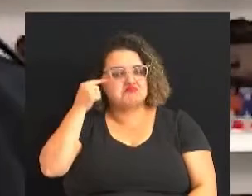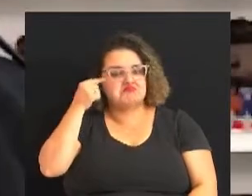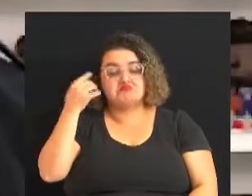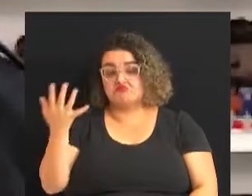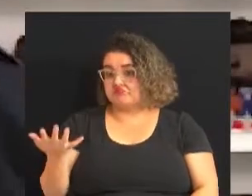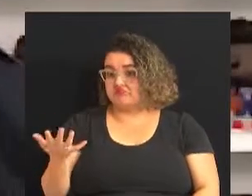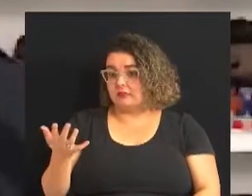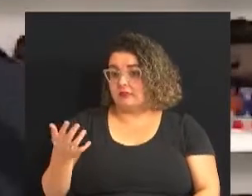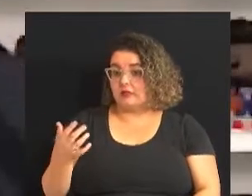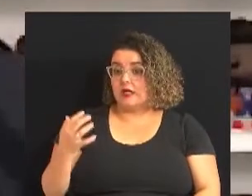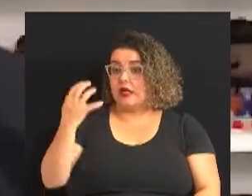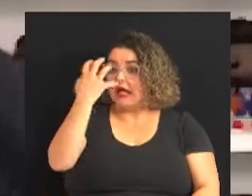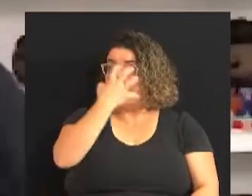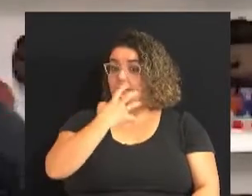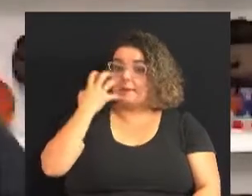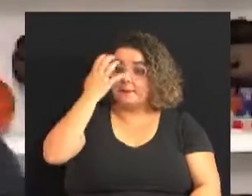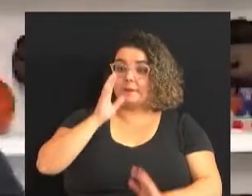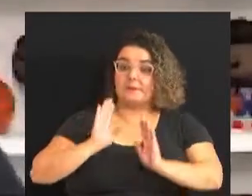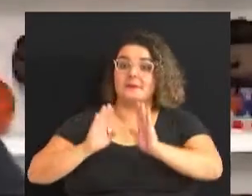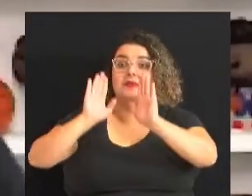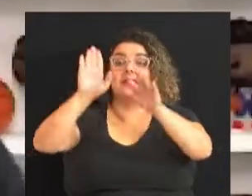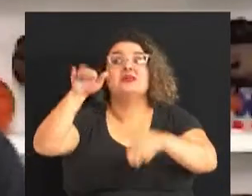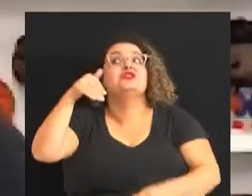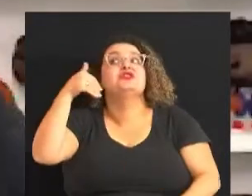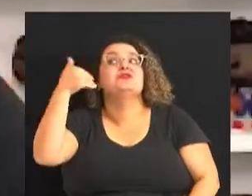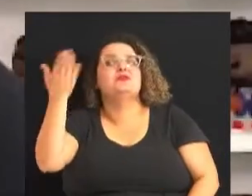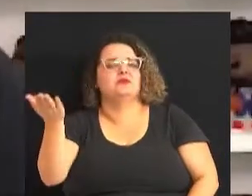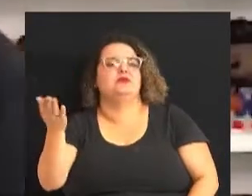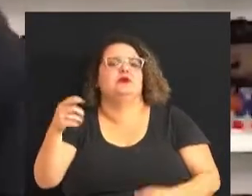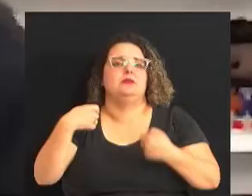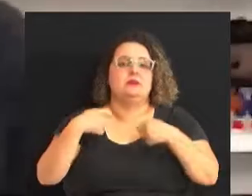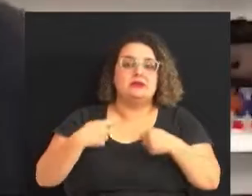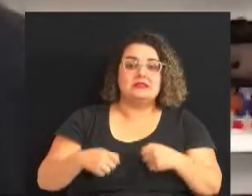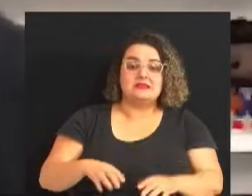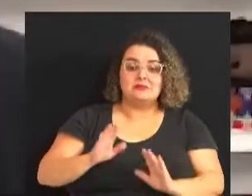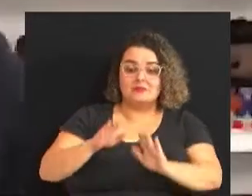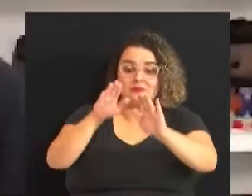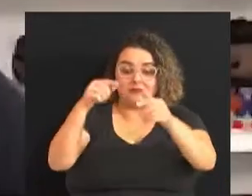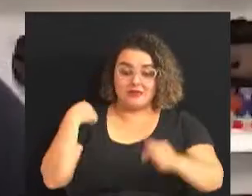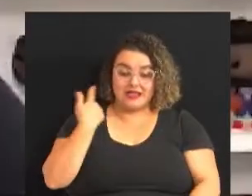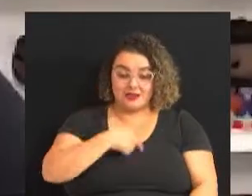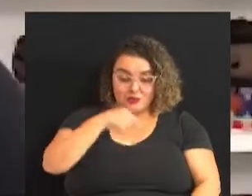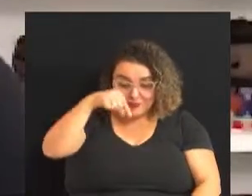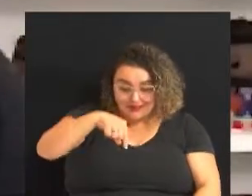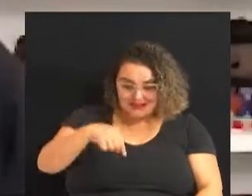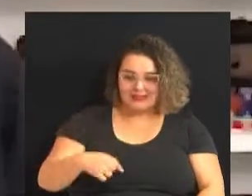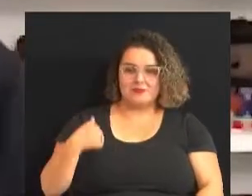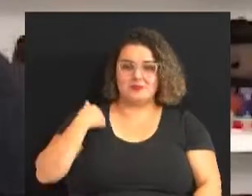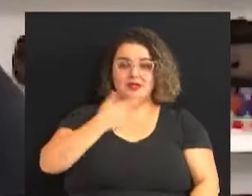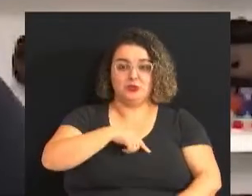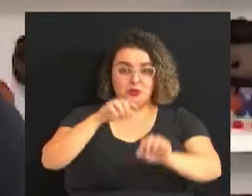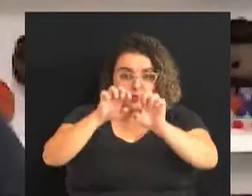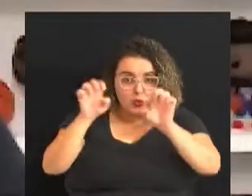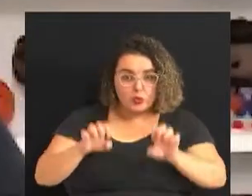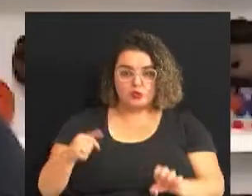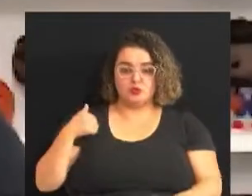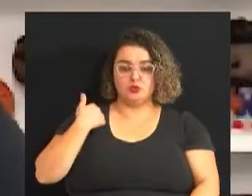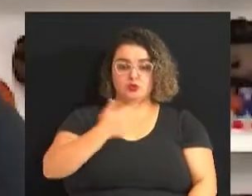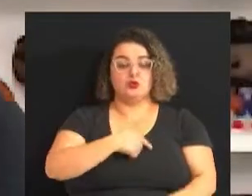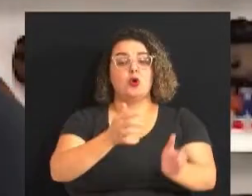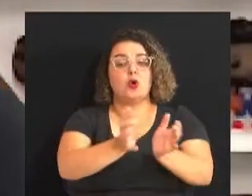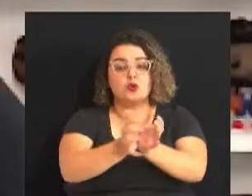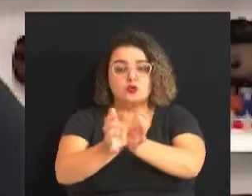muita paixão pelo basquetebol de fora. Acho que a gente precisa olhar para o nosso basquete, para a nossa estrutura, para os nossos clubes. Eu acho